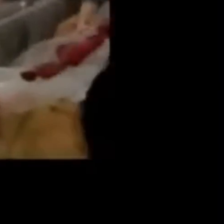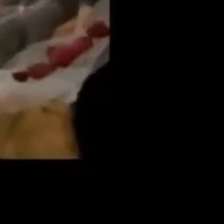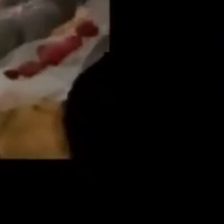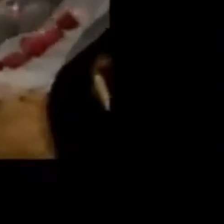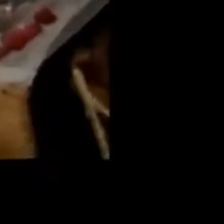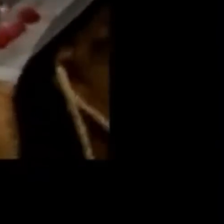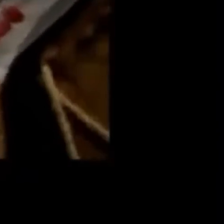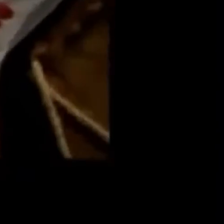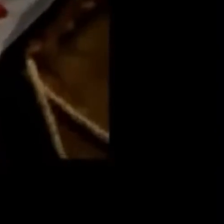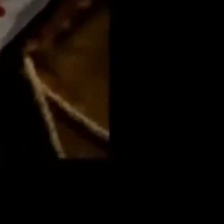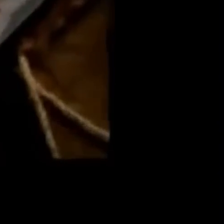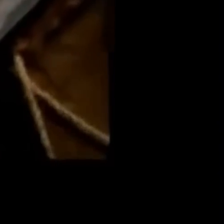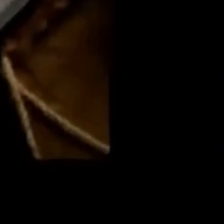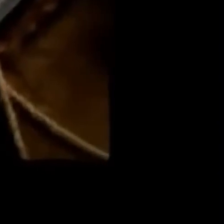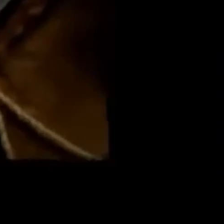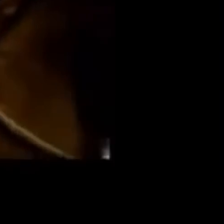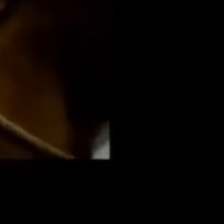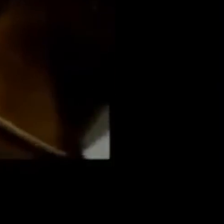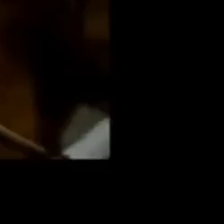bem.